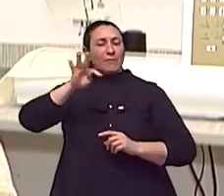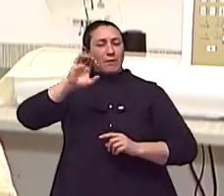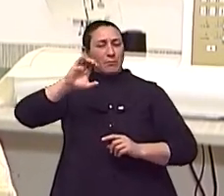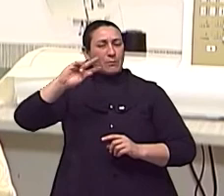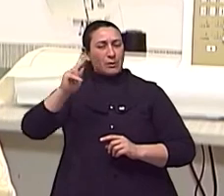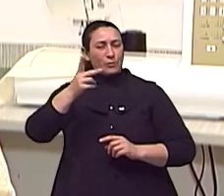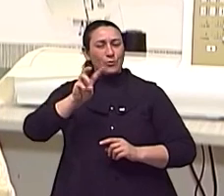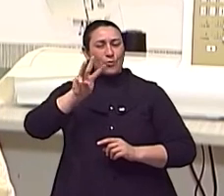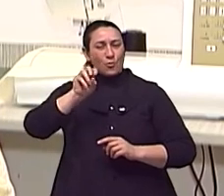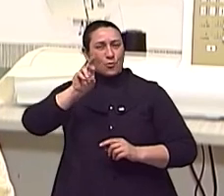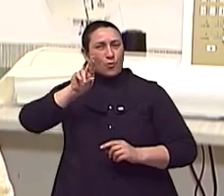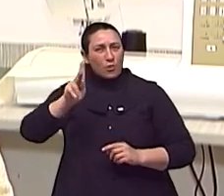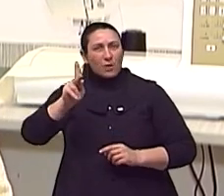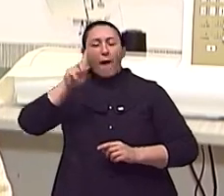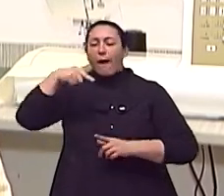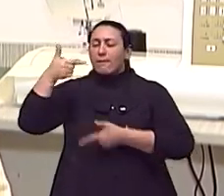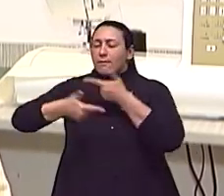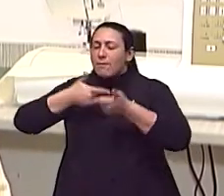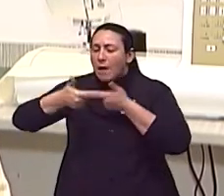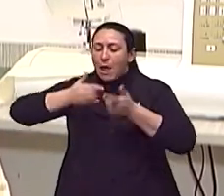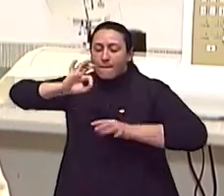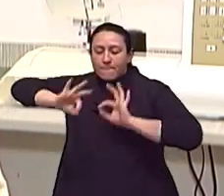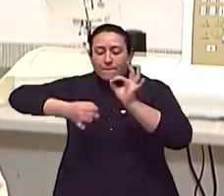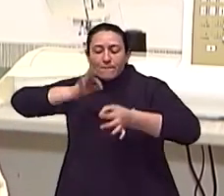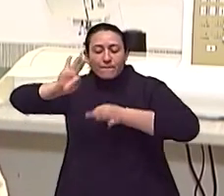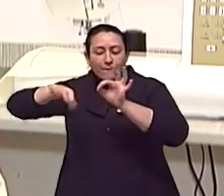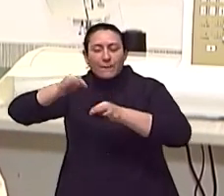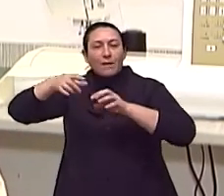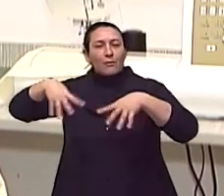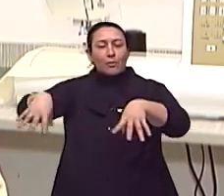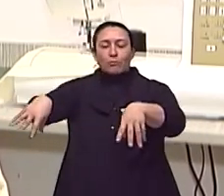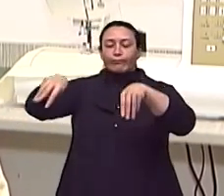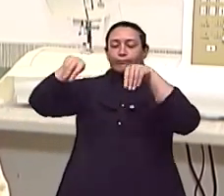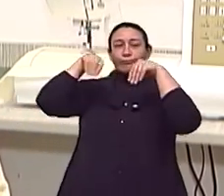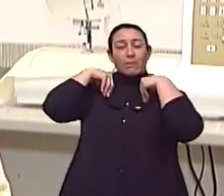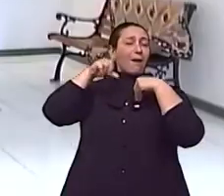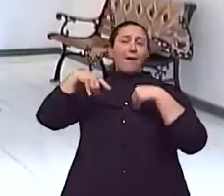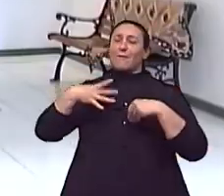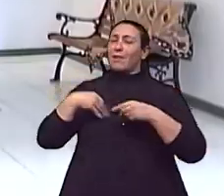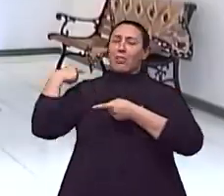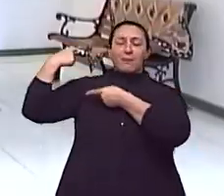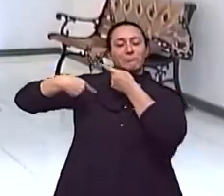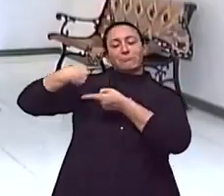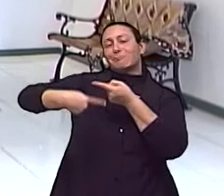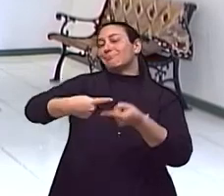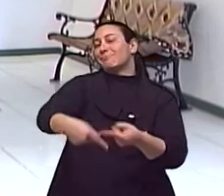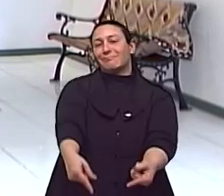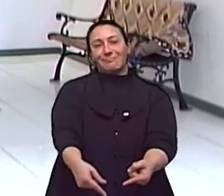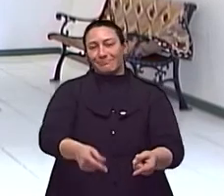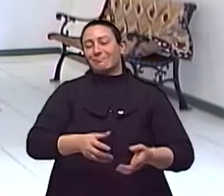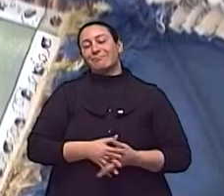muito lindas tudo é uma coisa que passa de mãe para filha e